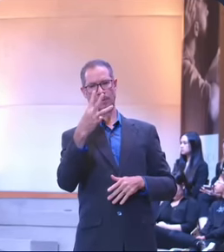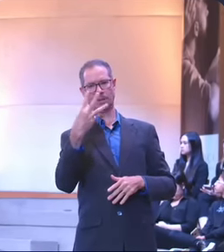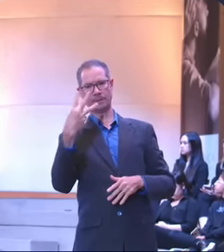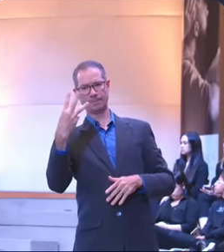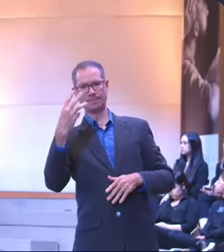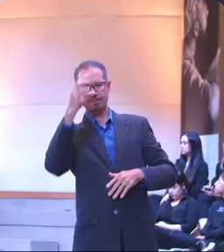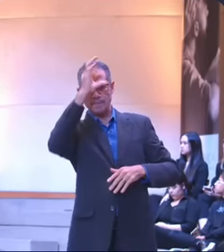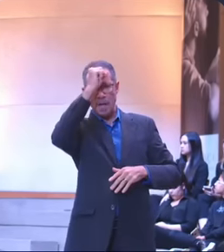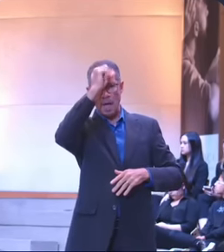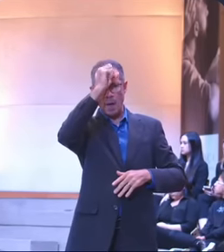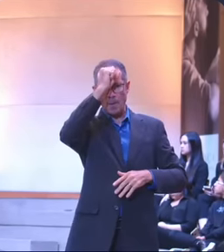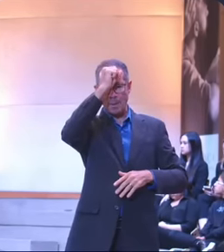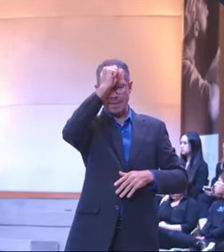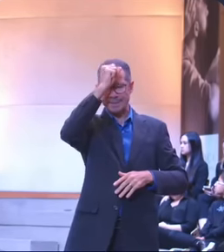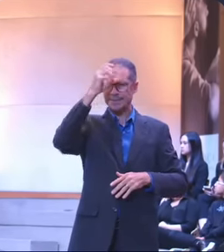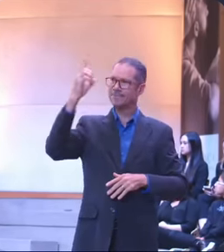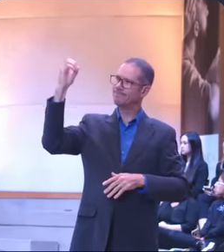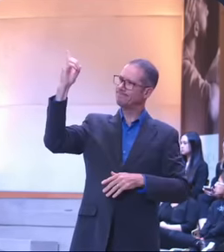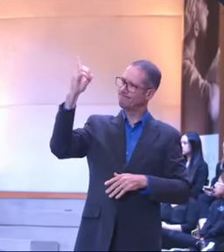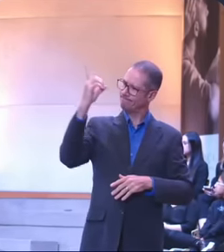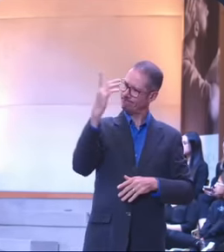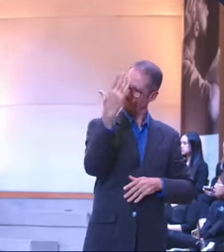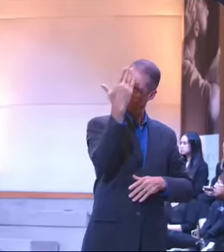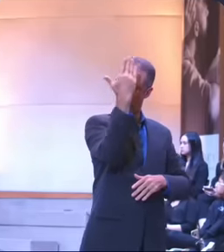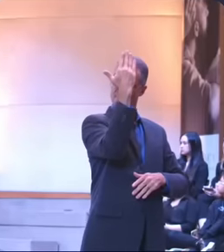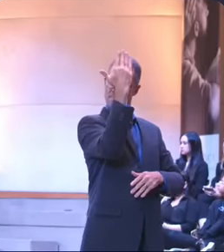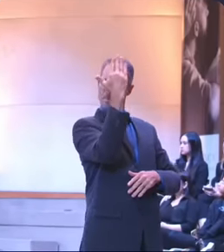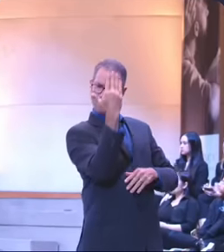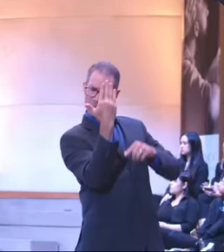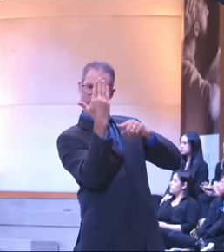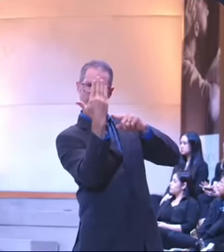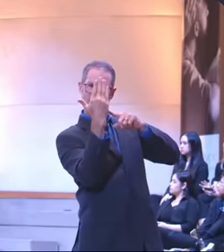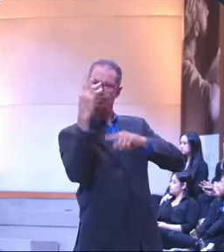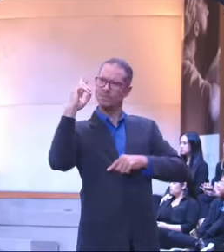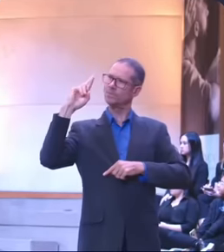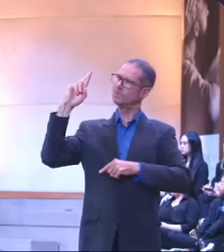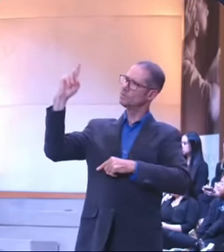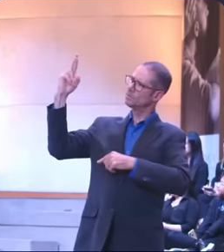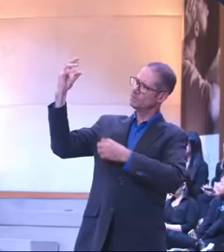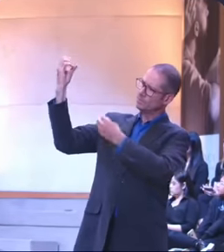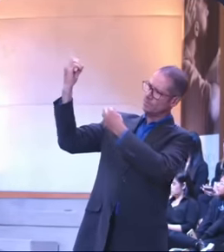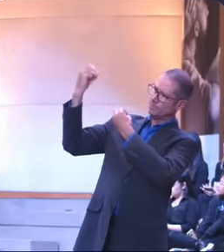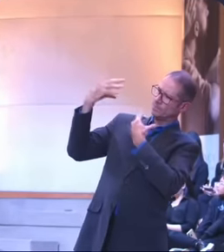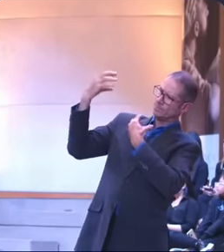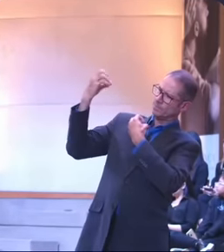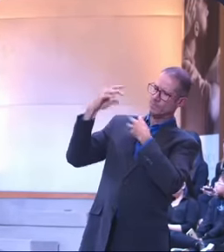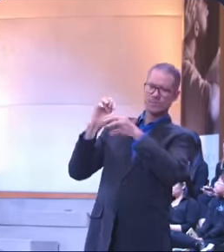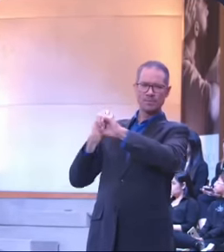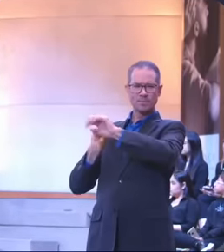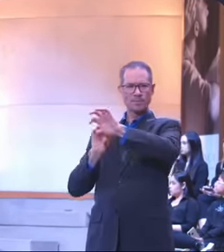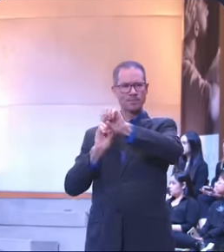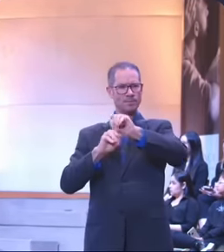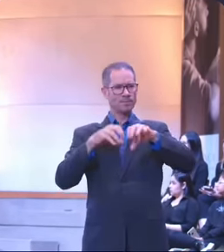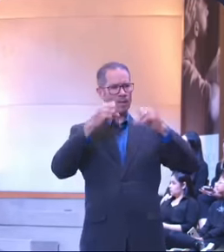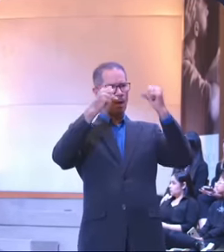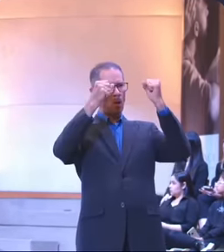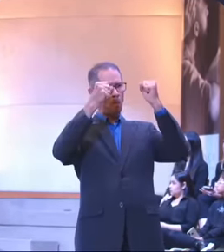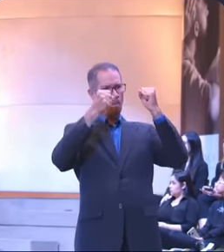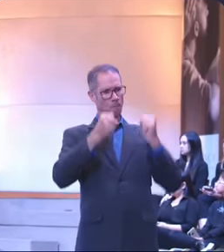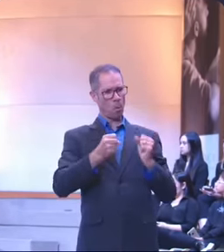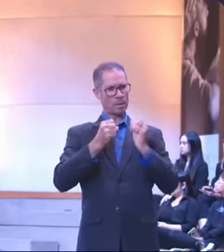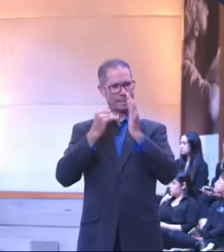aprender que na presença de Deus, o Senhor nos ensina o poder